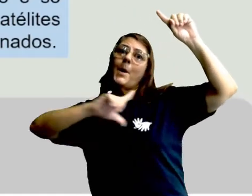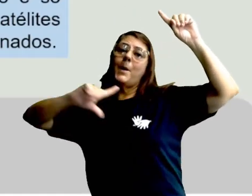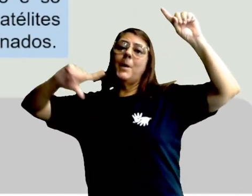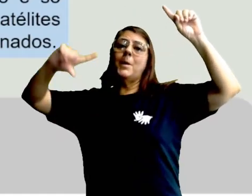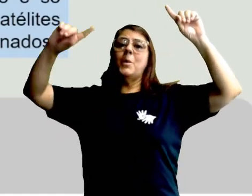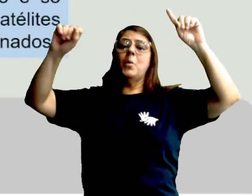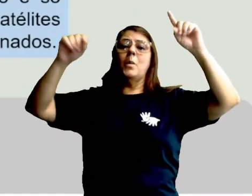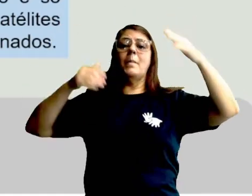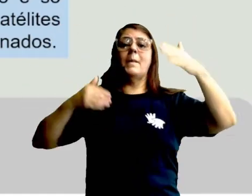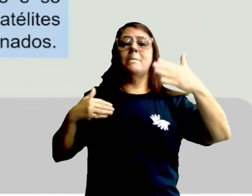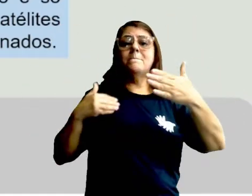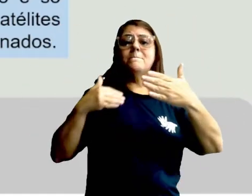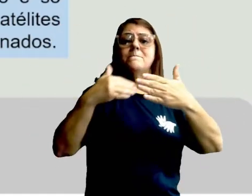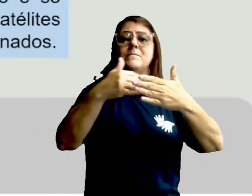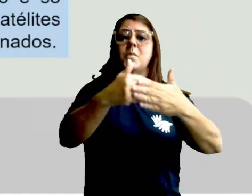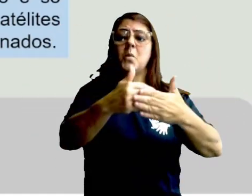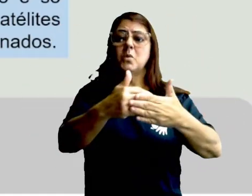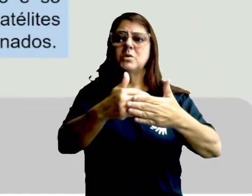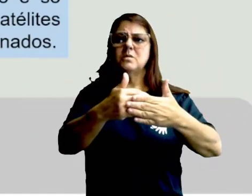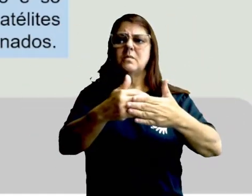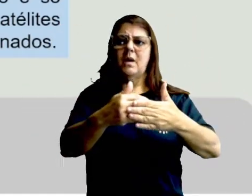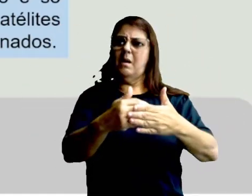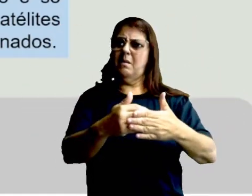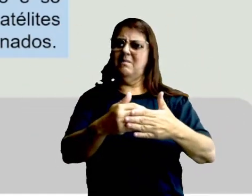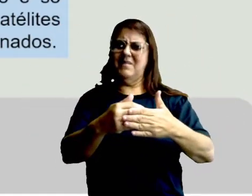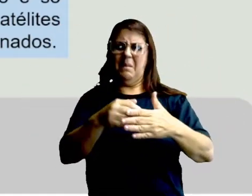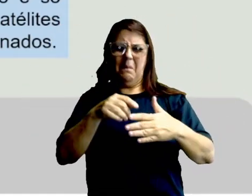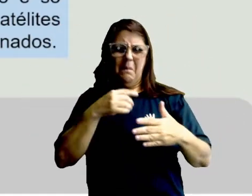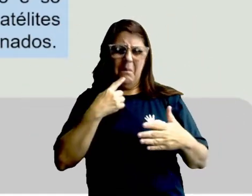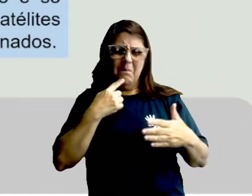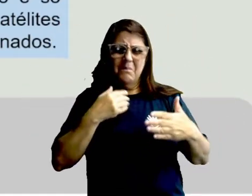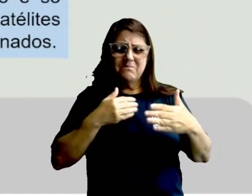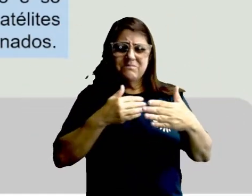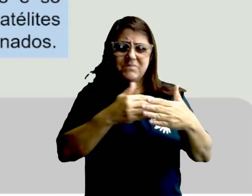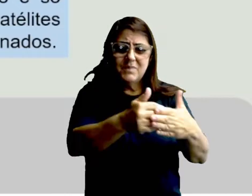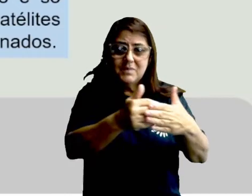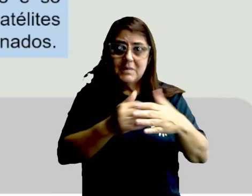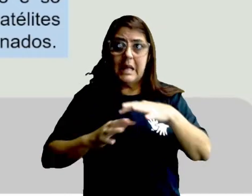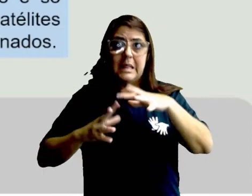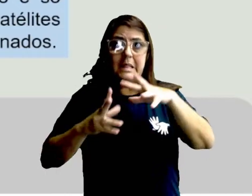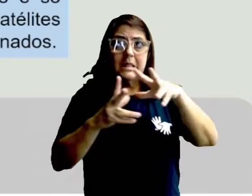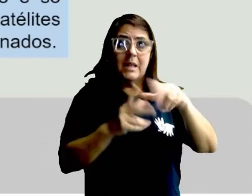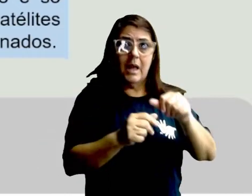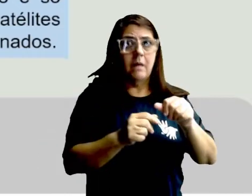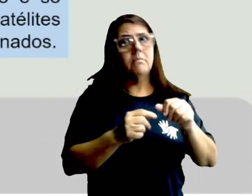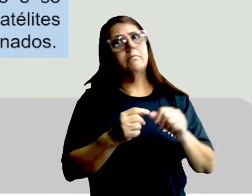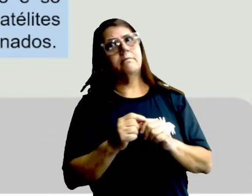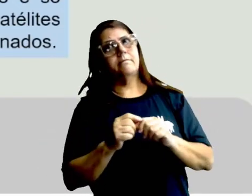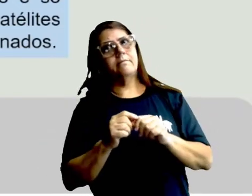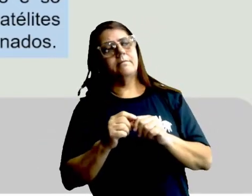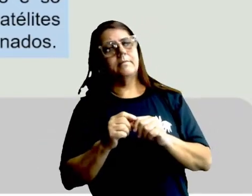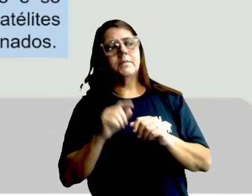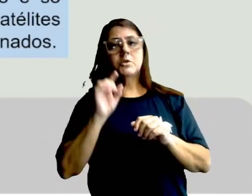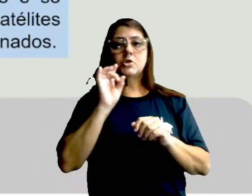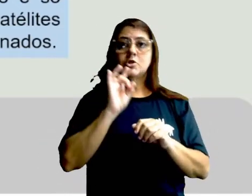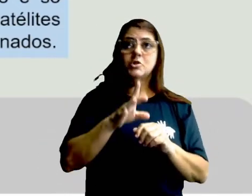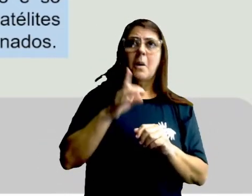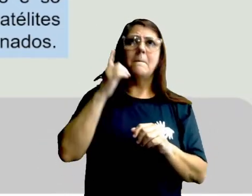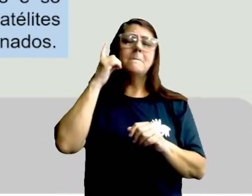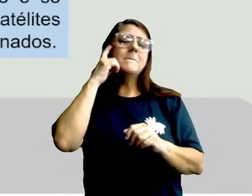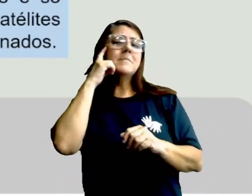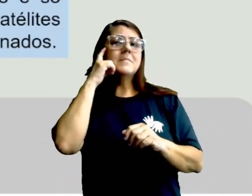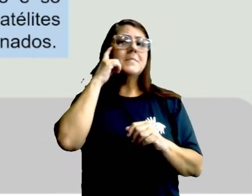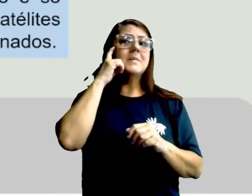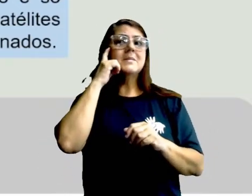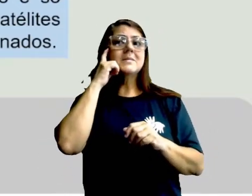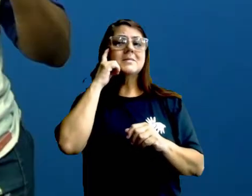próximo à Terra, mas isso é só uma impressão. Todos os satélites naturais são astros iluminados.